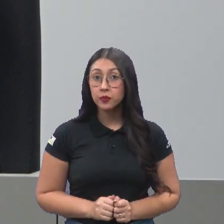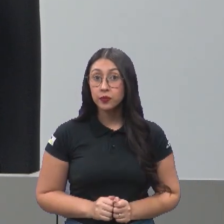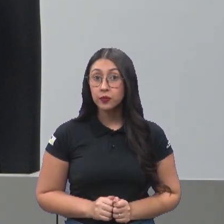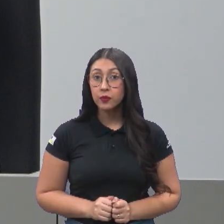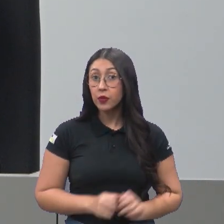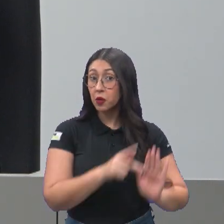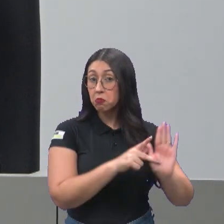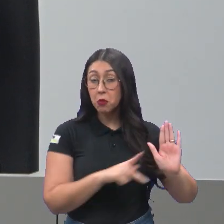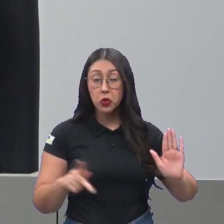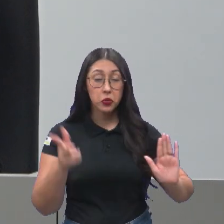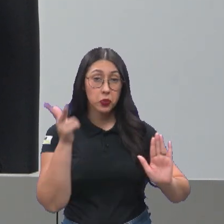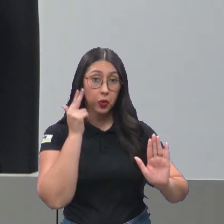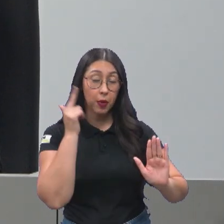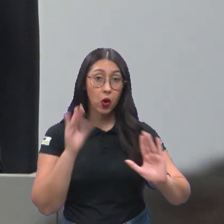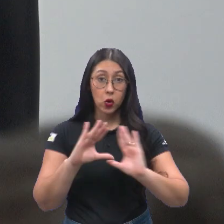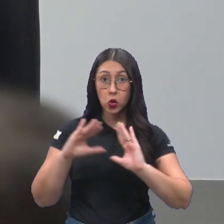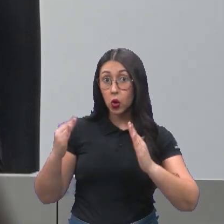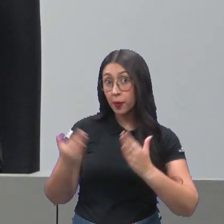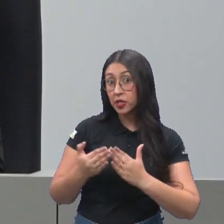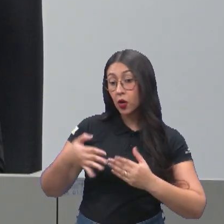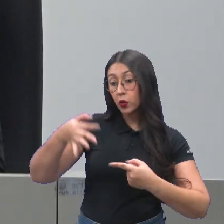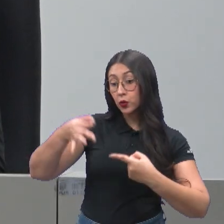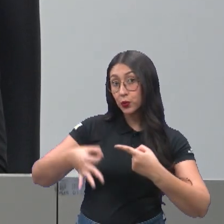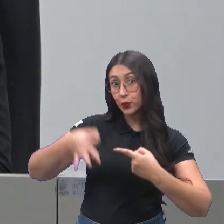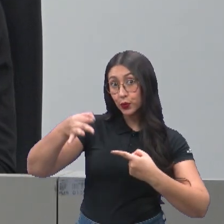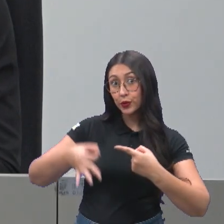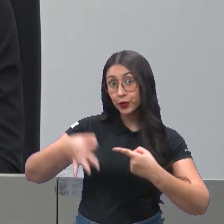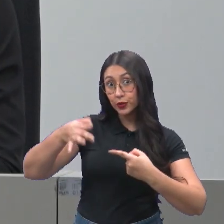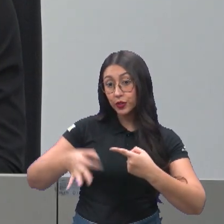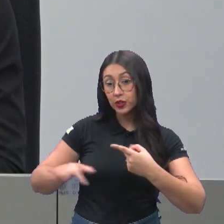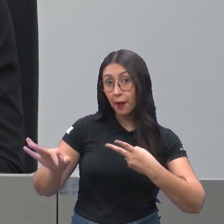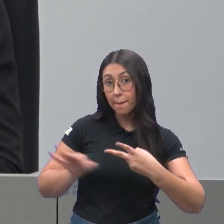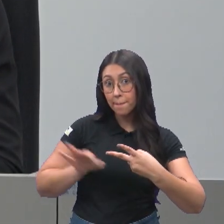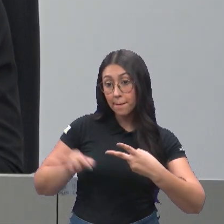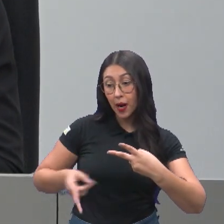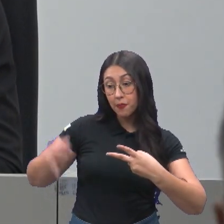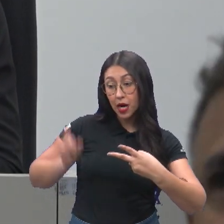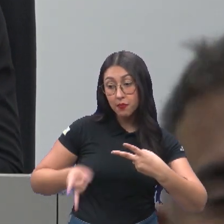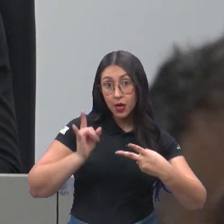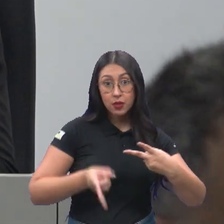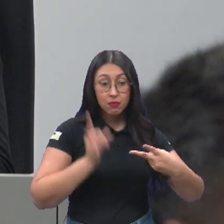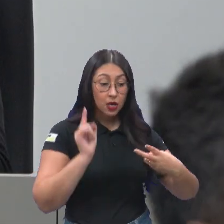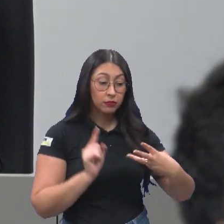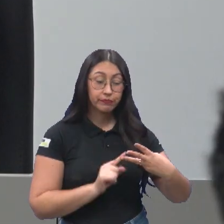Rito ordinário. Comissões Justiça, Planejamento Urbano e Saúde.